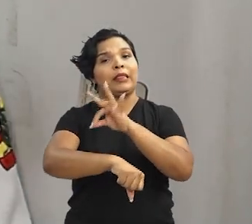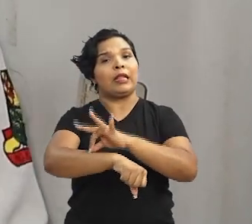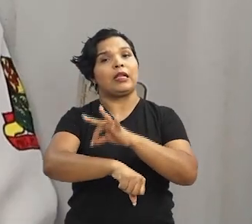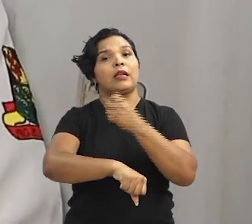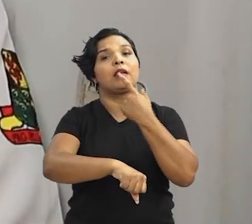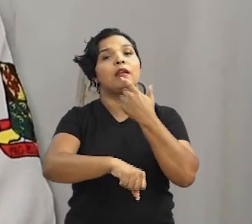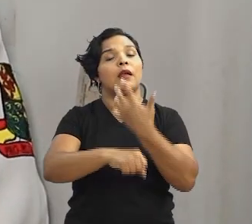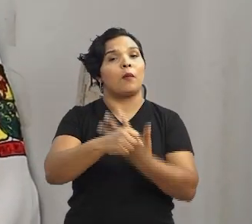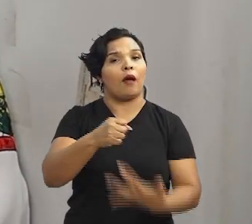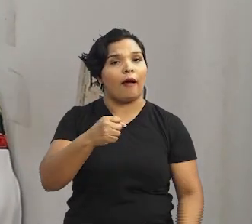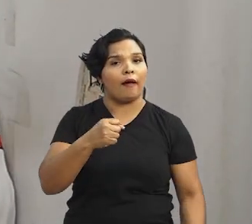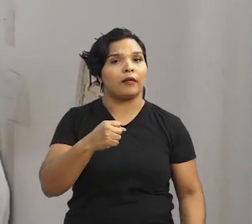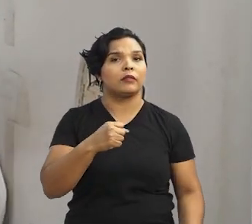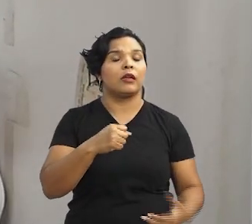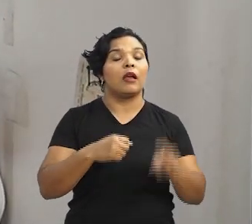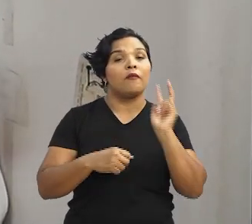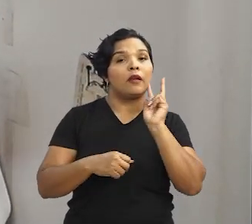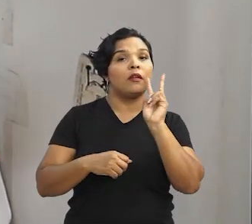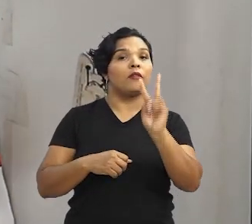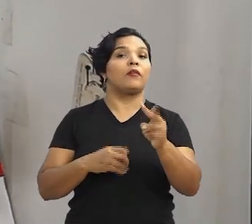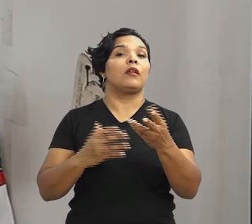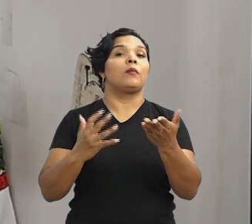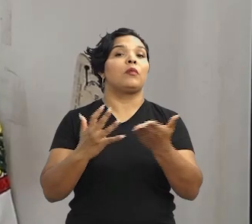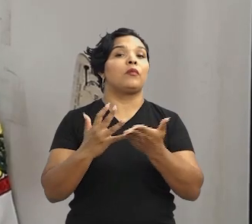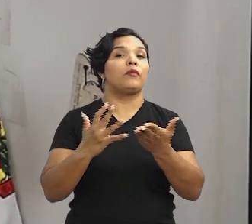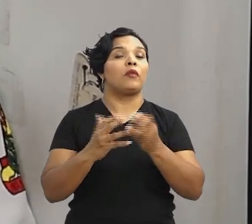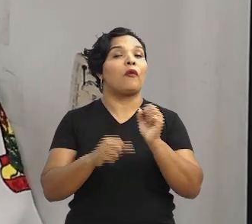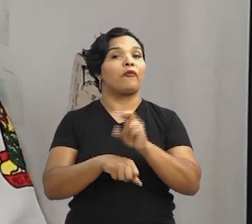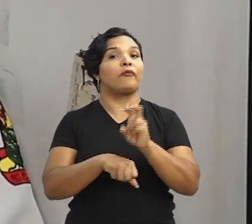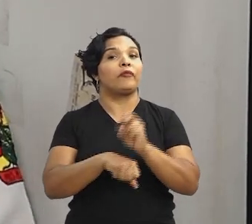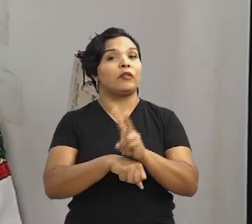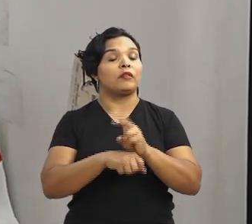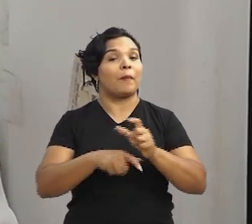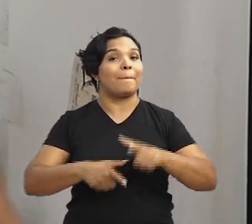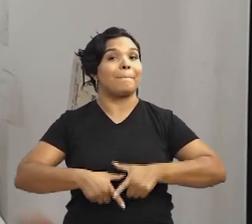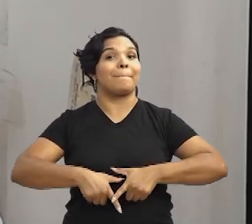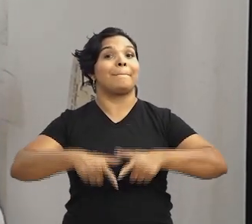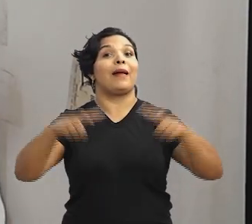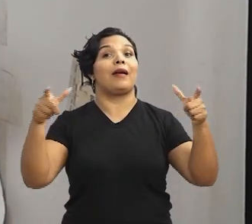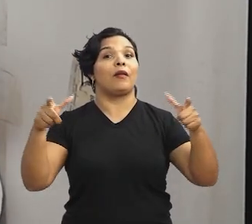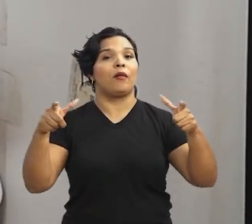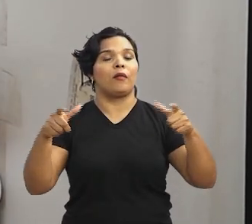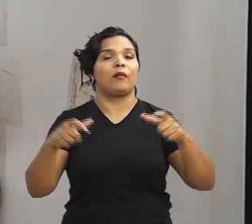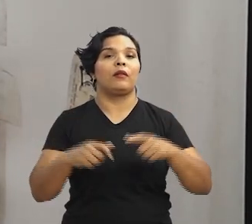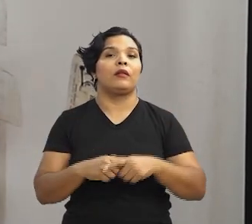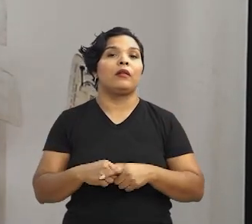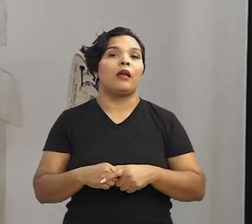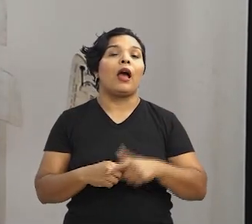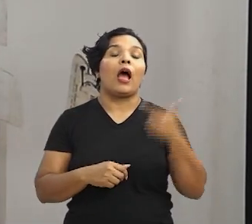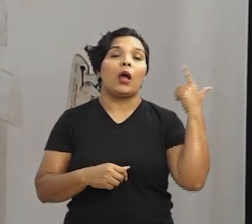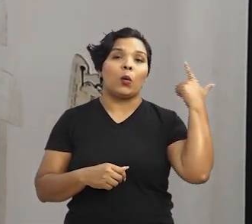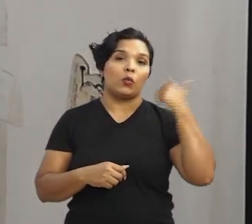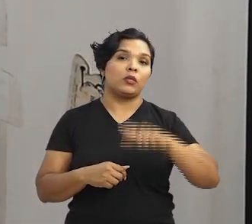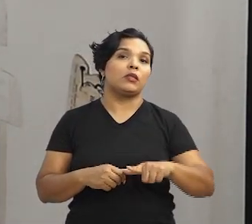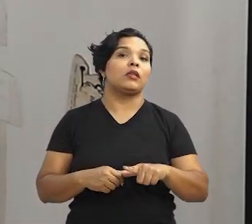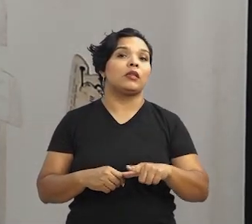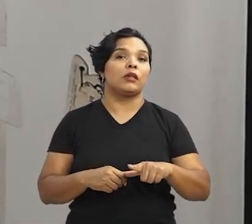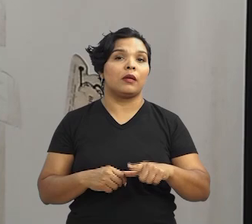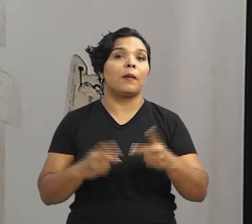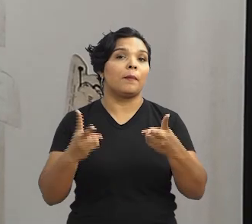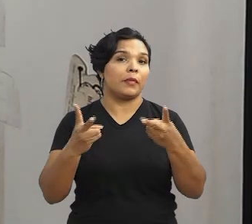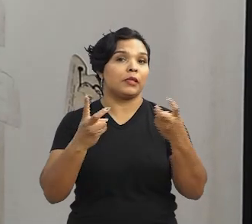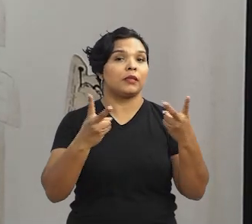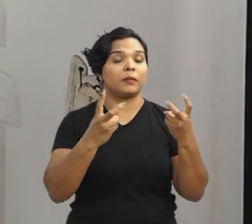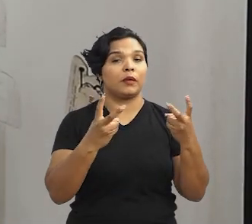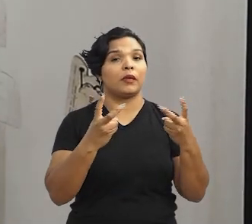poder antever esse aumento, né, pela expressão do vírus em uma carga viral maior. Então, é possível que você consiga